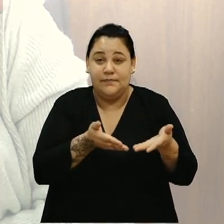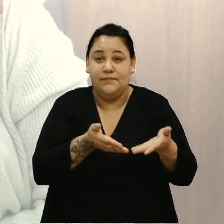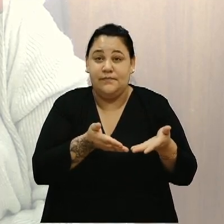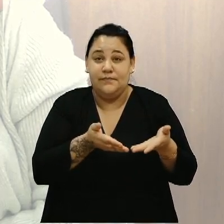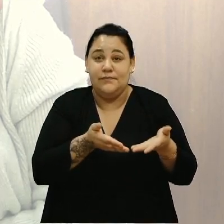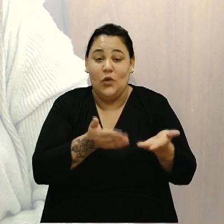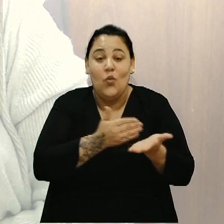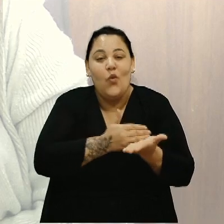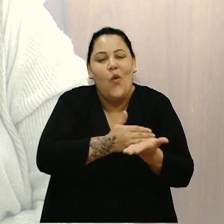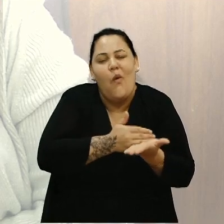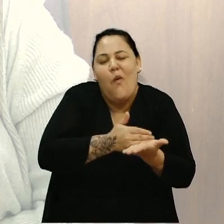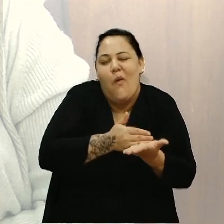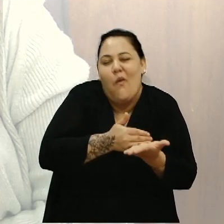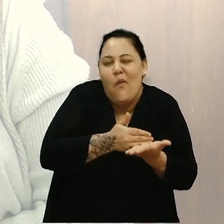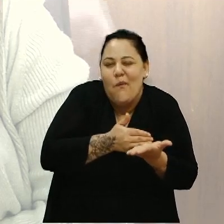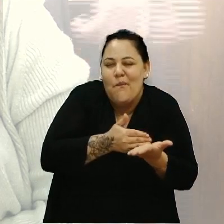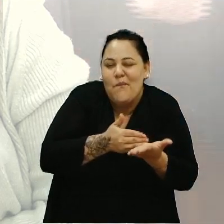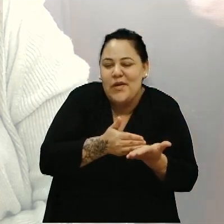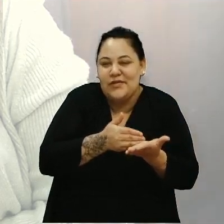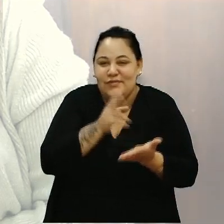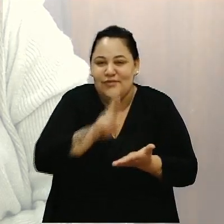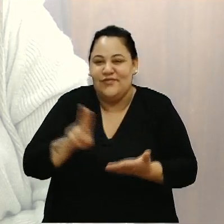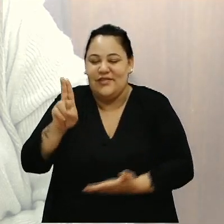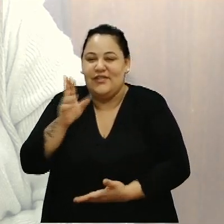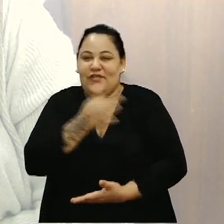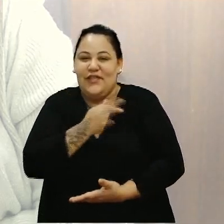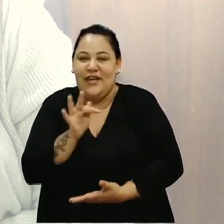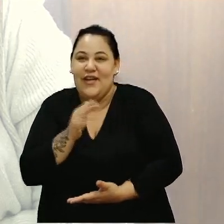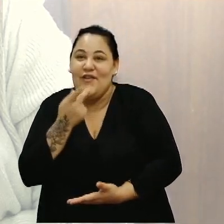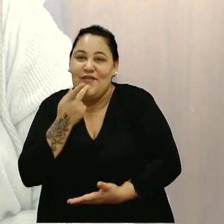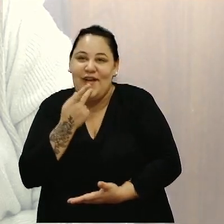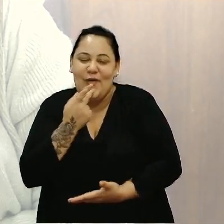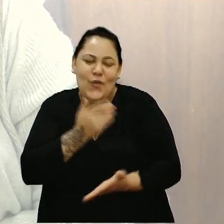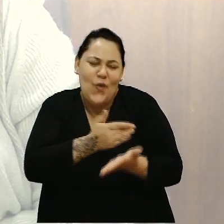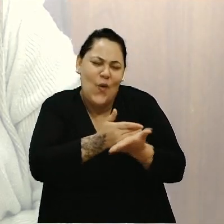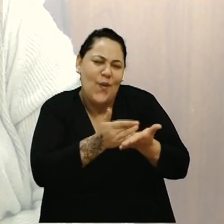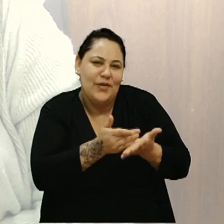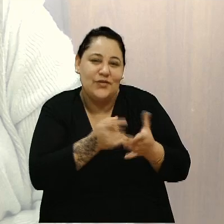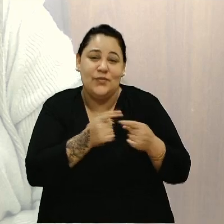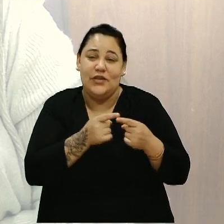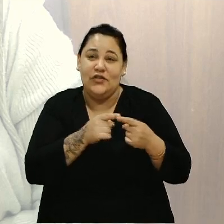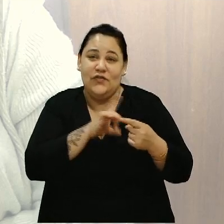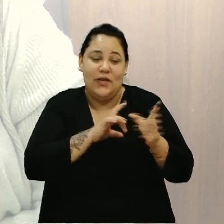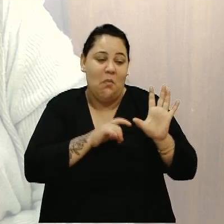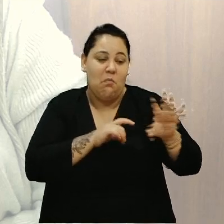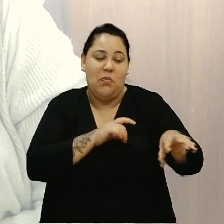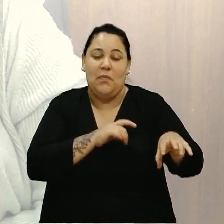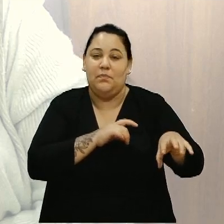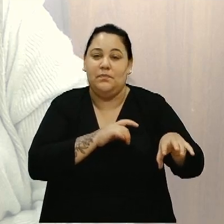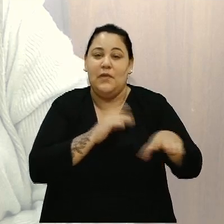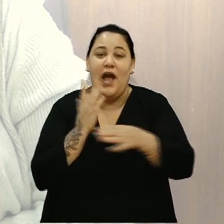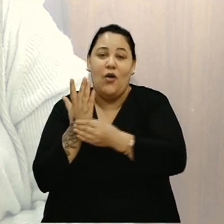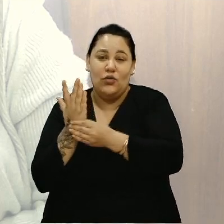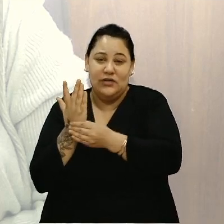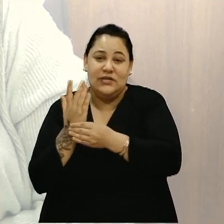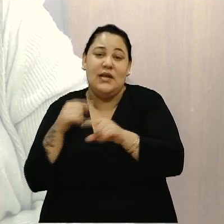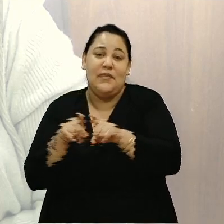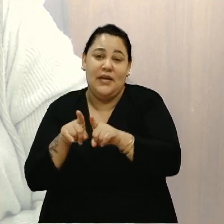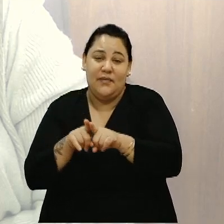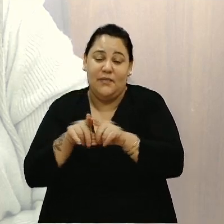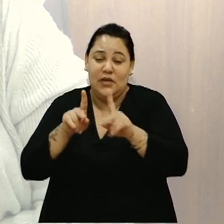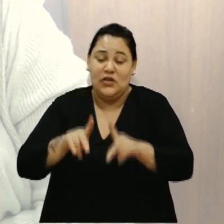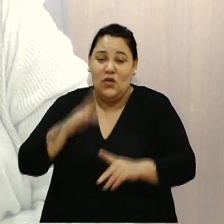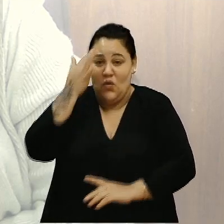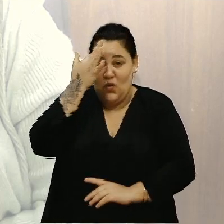embrião de uma universidade federal aqui. Eu digo embrião porque vamos ter um campus da URGS, e para as pessoas entenderem, a forma